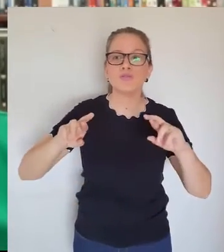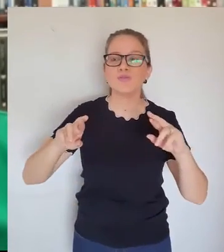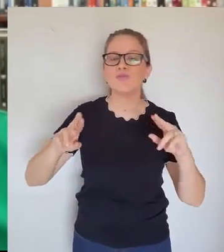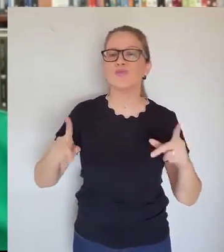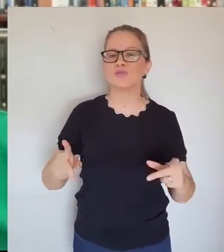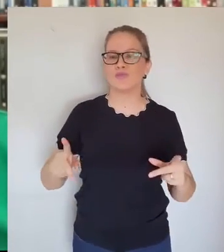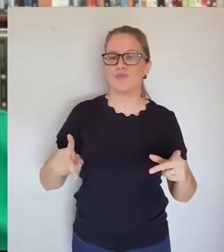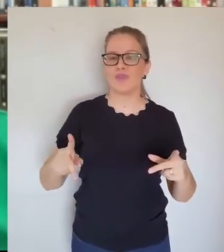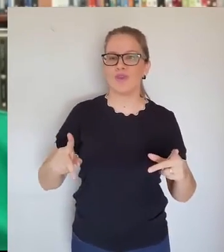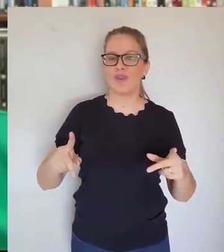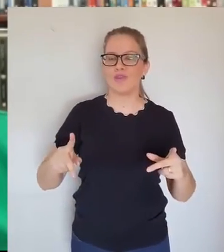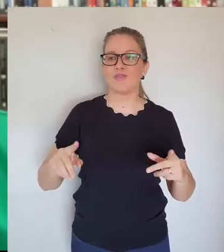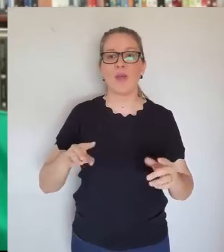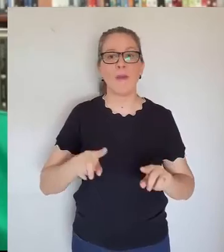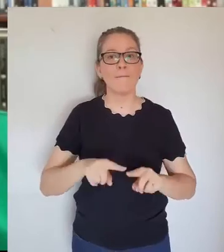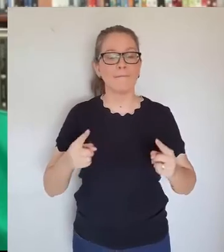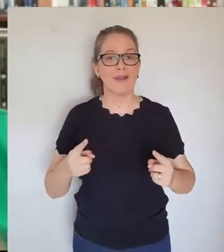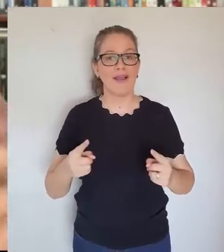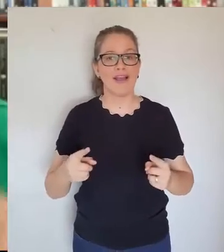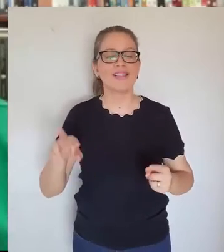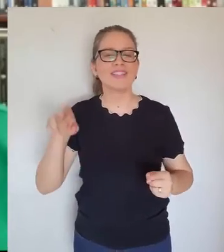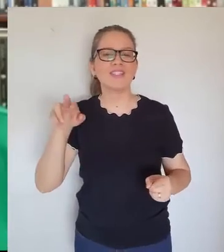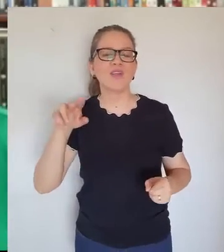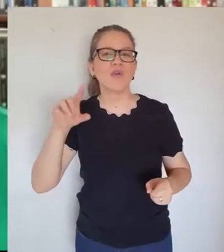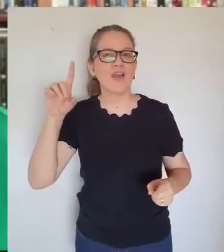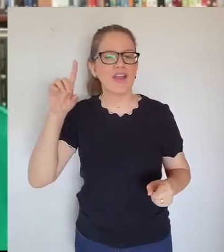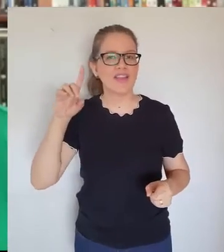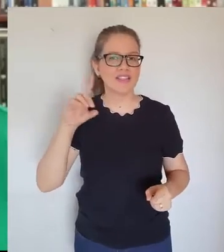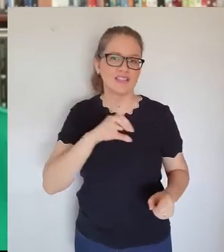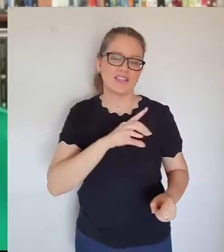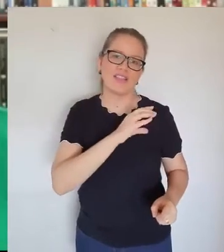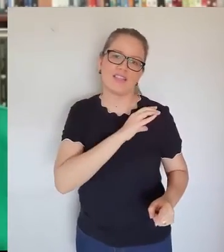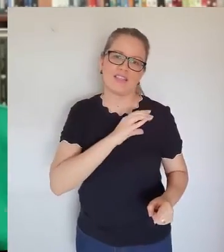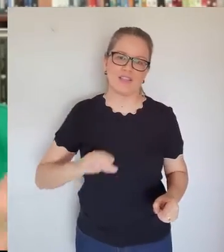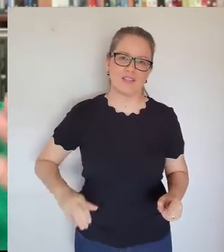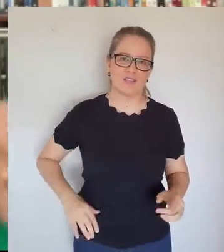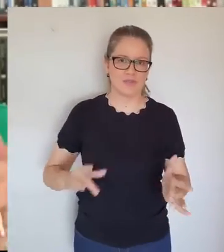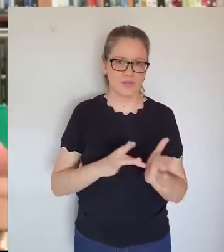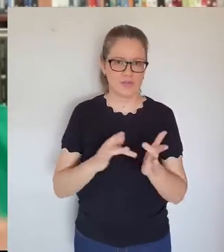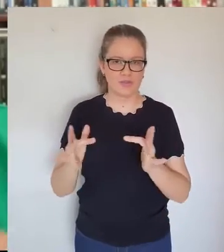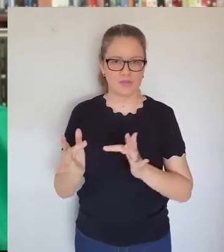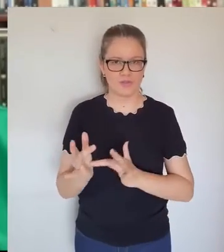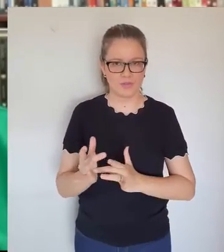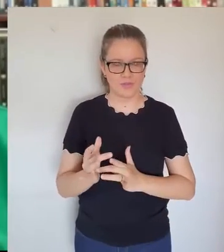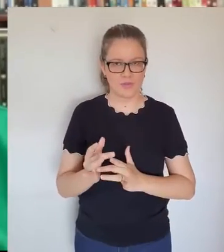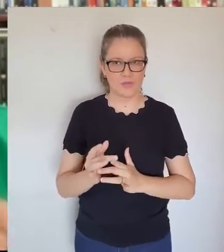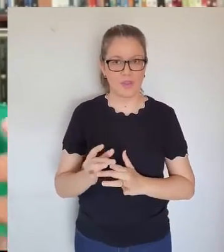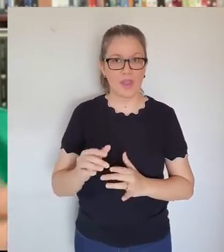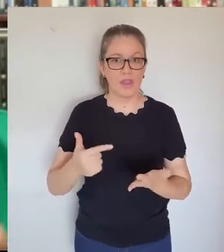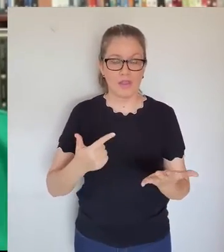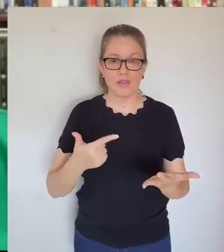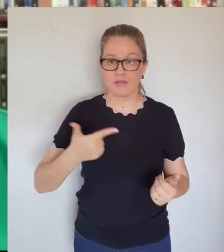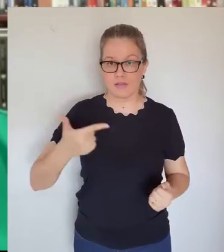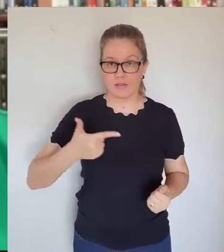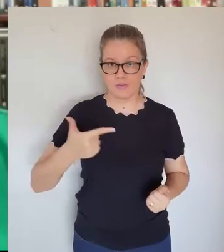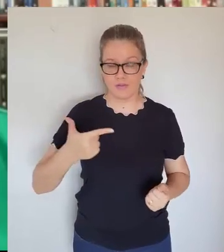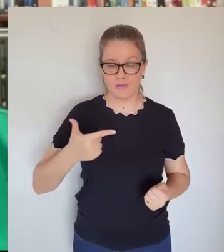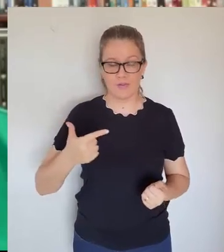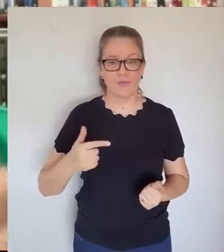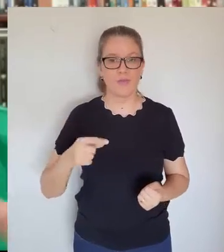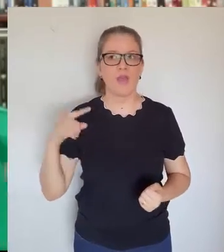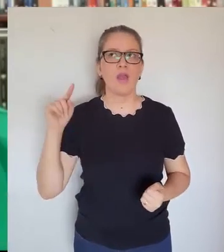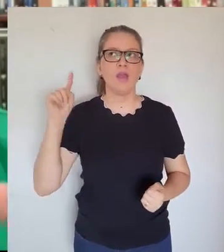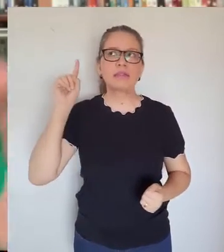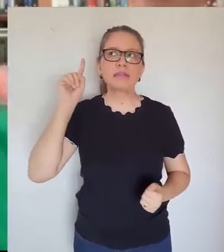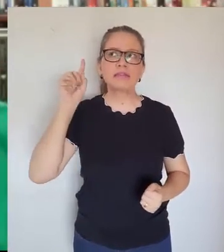diferentes, somos iguais em Cristo Jesus. Segundo, é que Deus não nos trata como